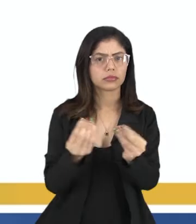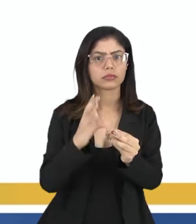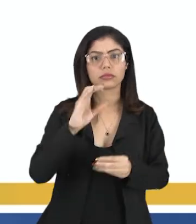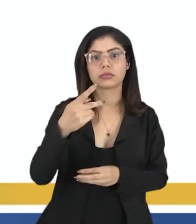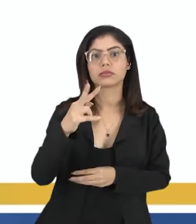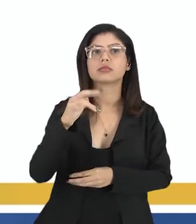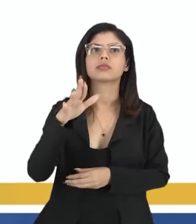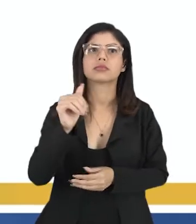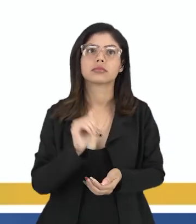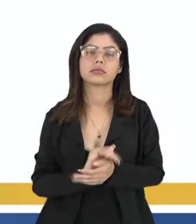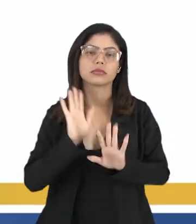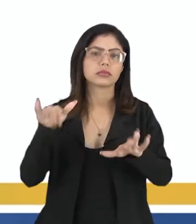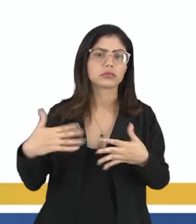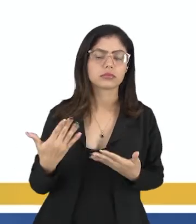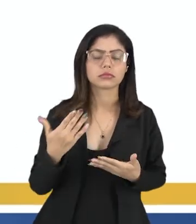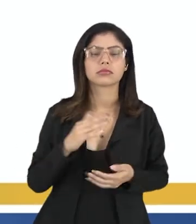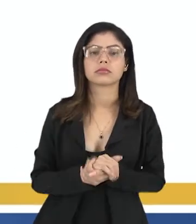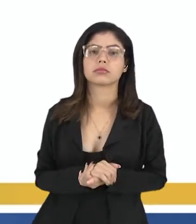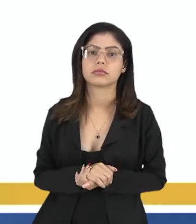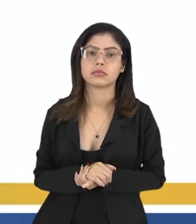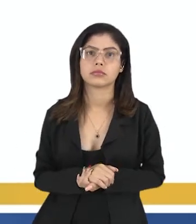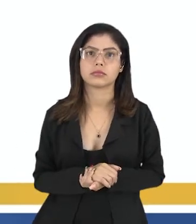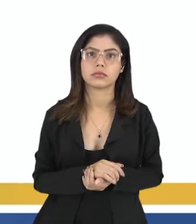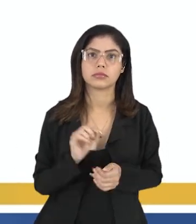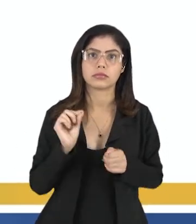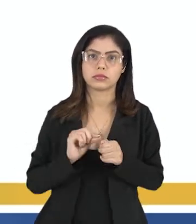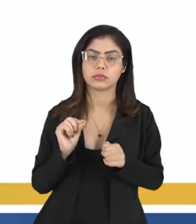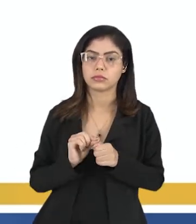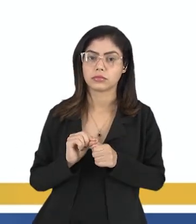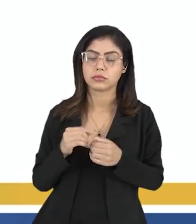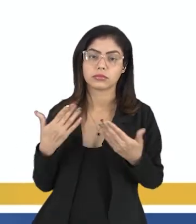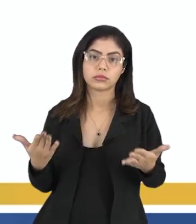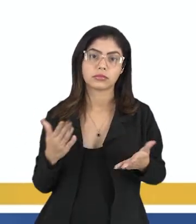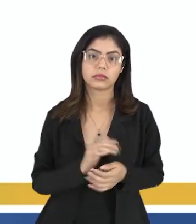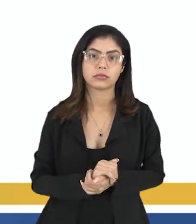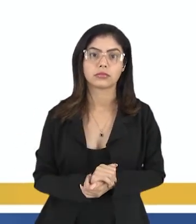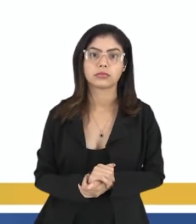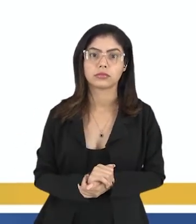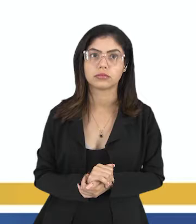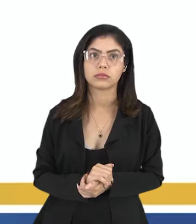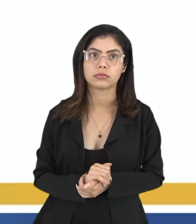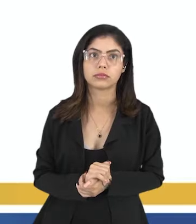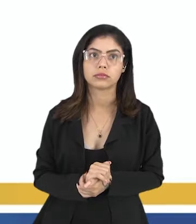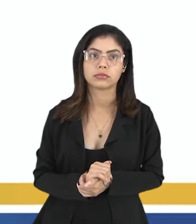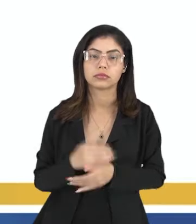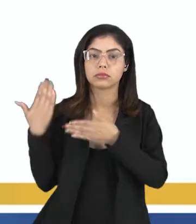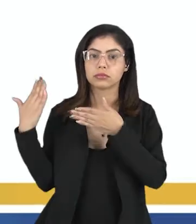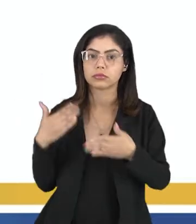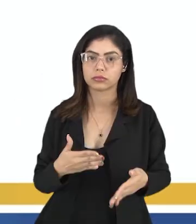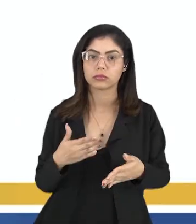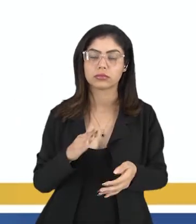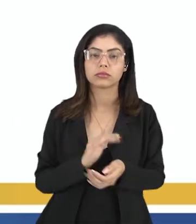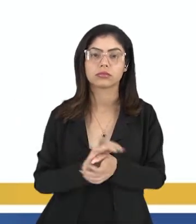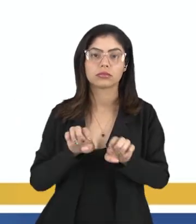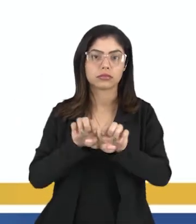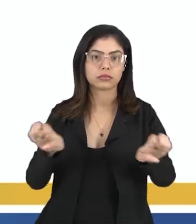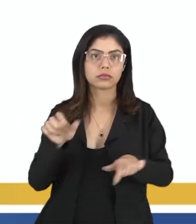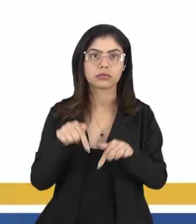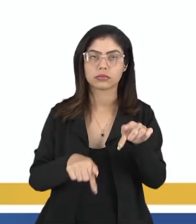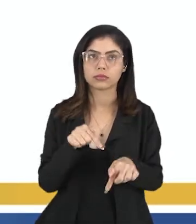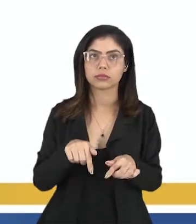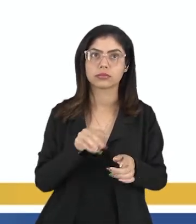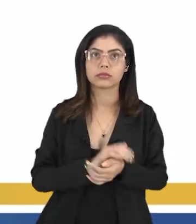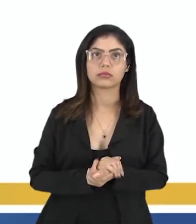compostas, quais foram as que reagiram, quais foram as que foram formadas, ok? Então, esse é o objetivo das equações